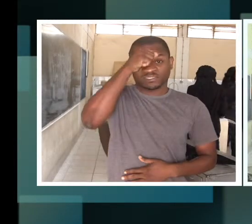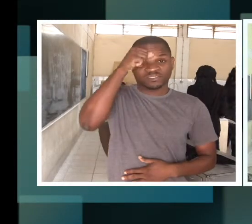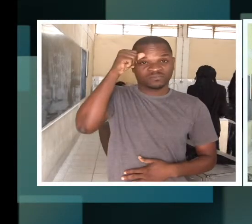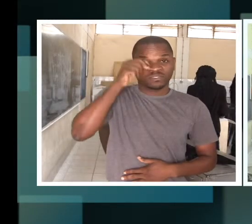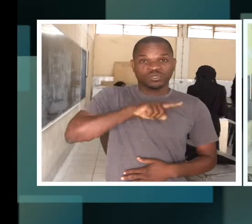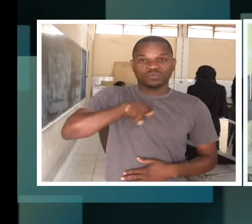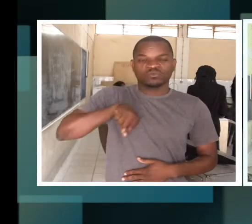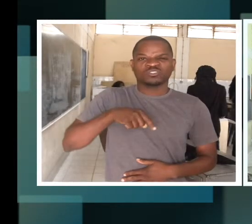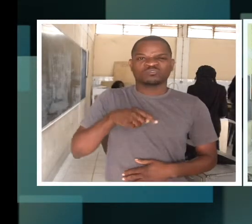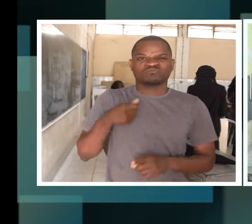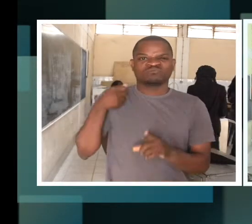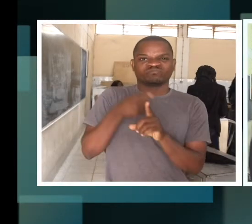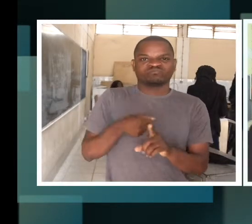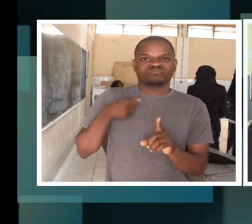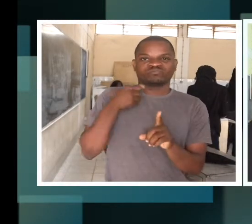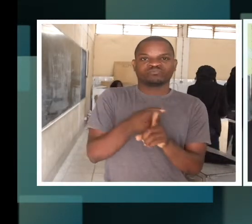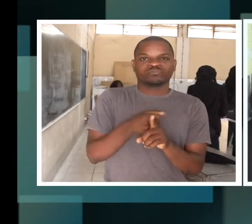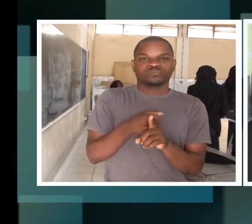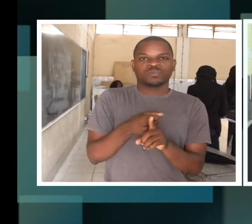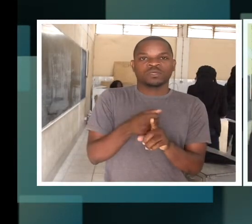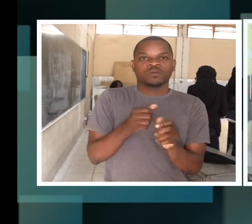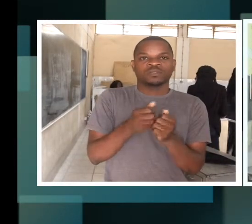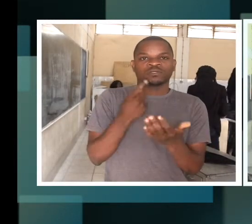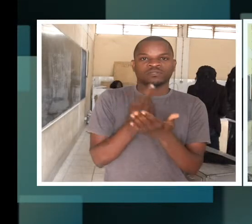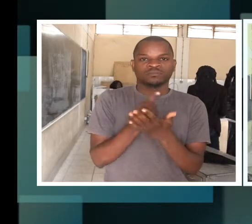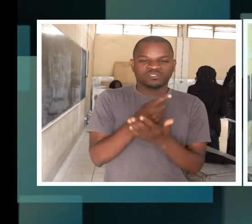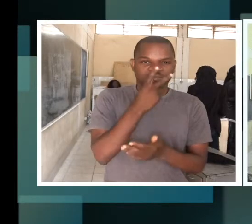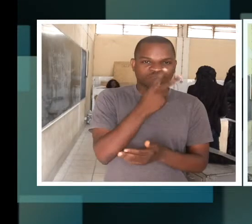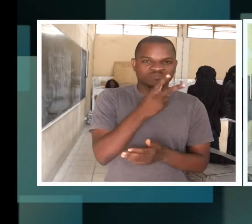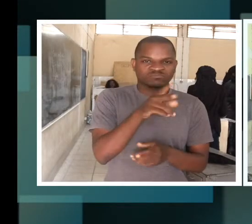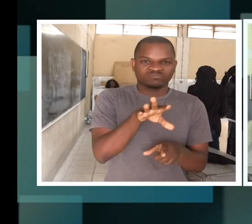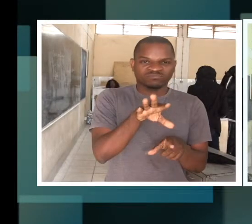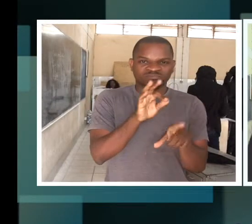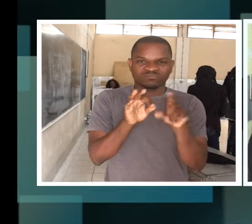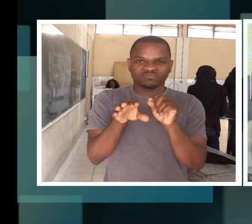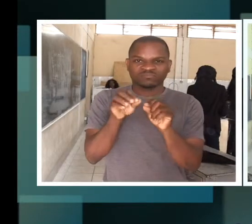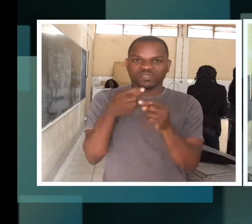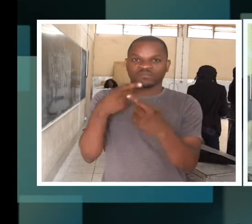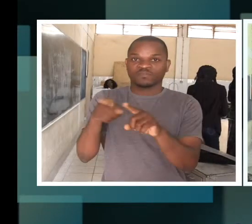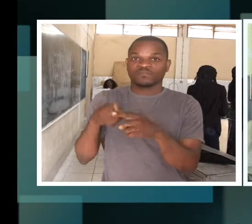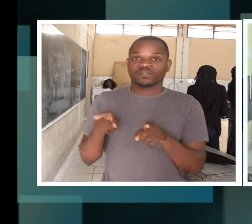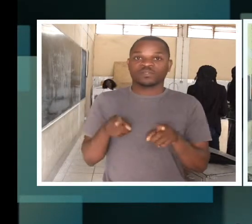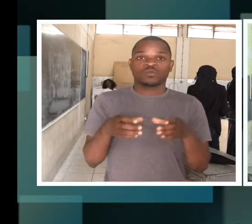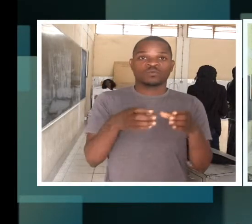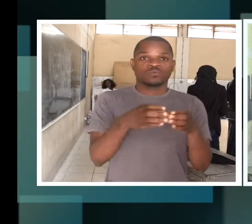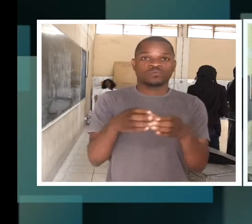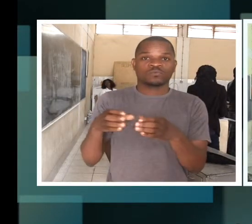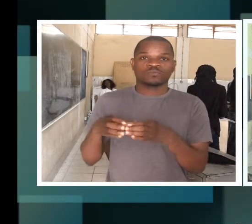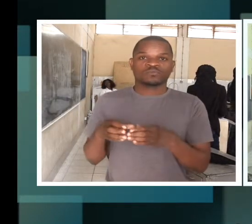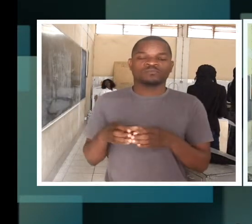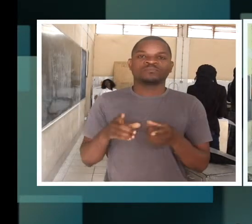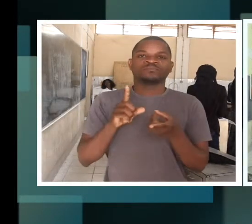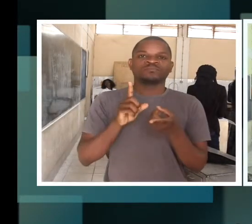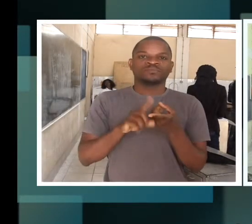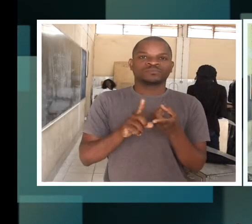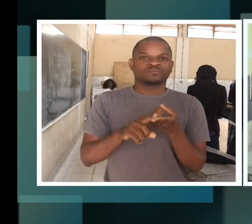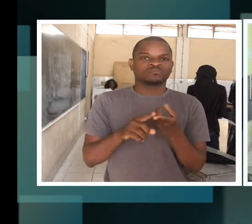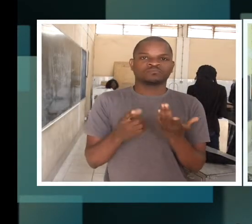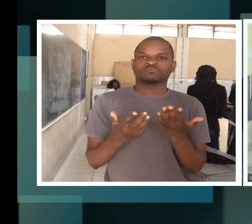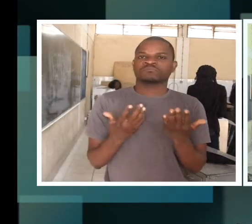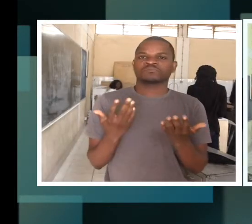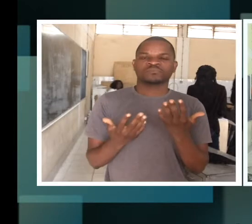será difícil nós combatermos assim, de uma maneira linear. Nós temos que pegar os vários estratos sociais,